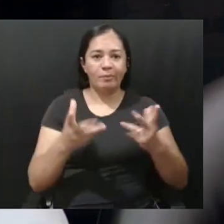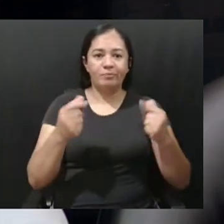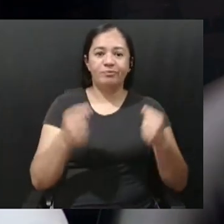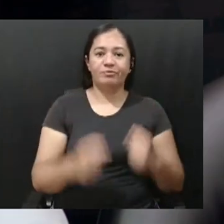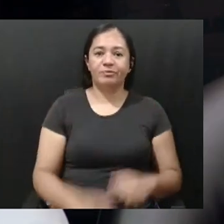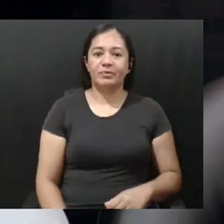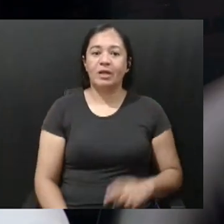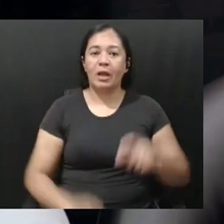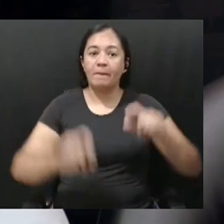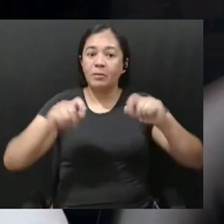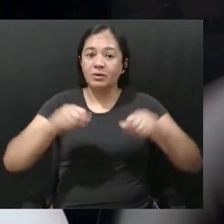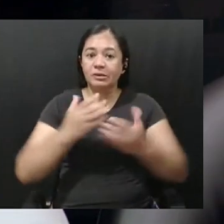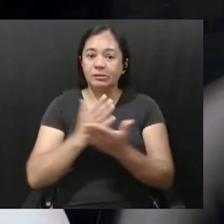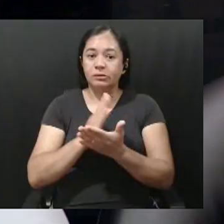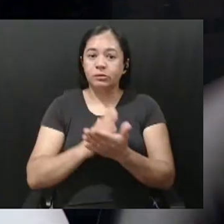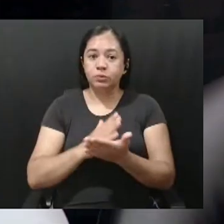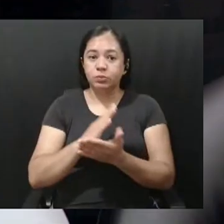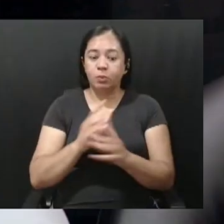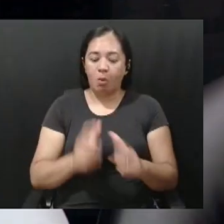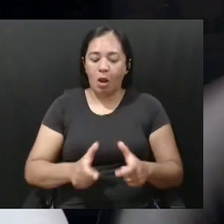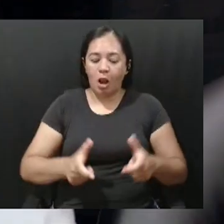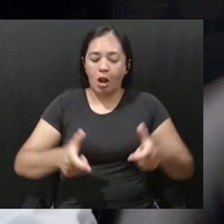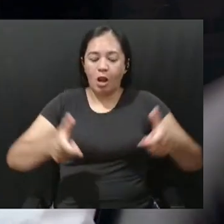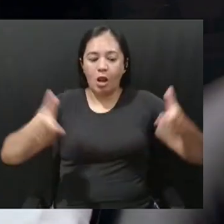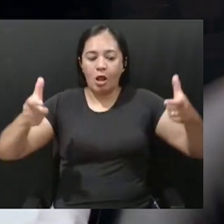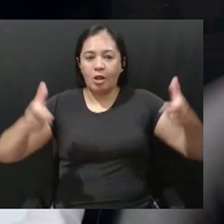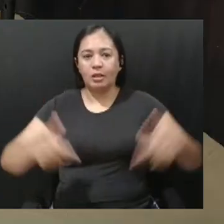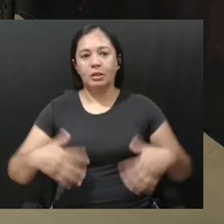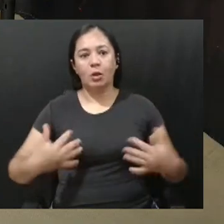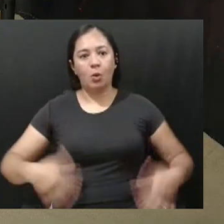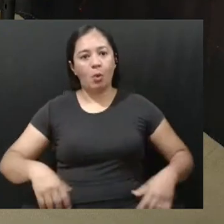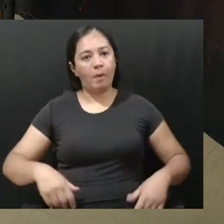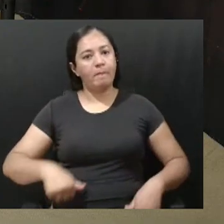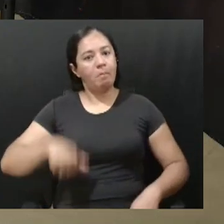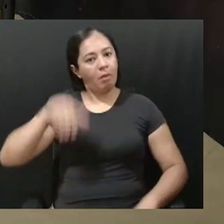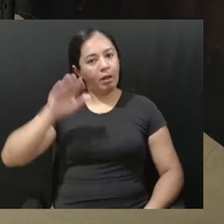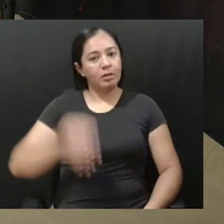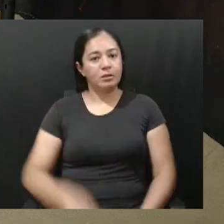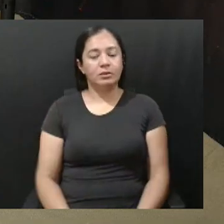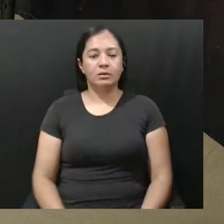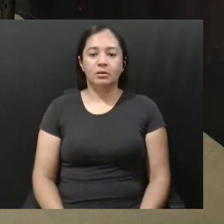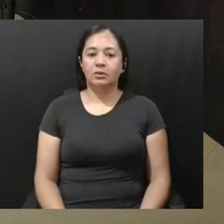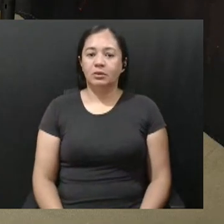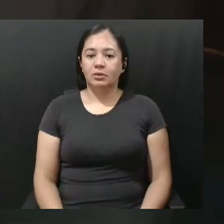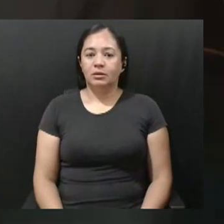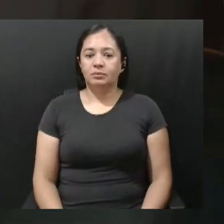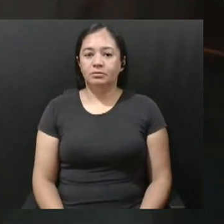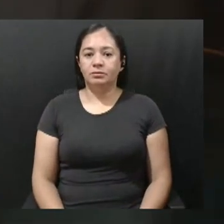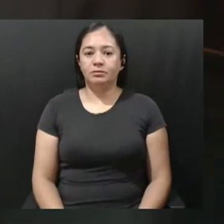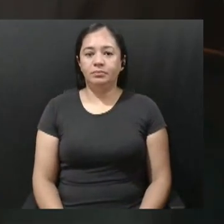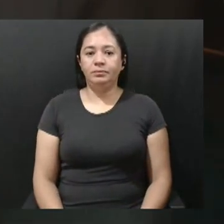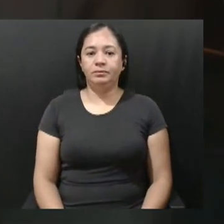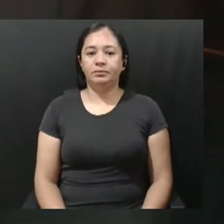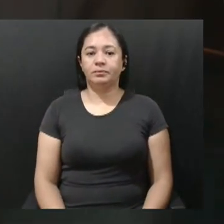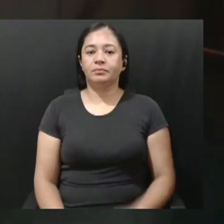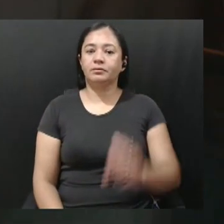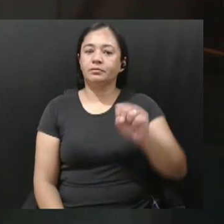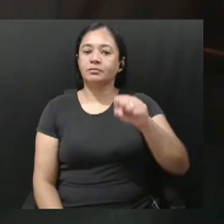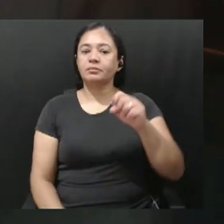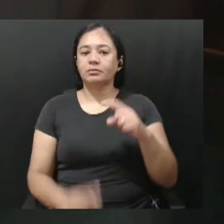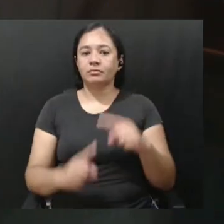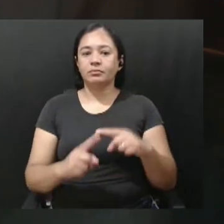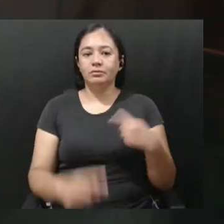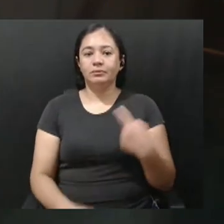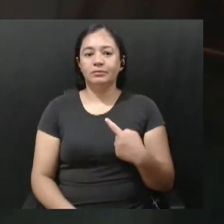ele aumentar 80, 100% a Uhum. mais, né? Exatamente, né? Até porque nós temos essas conversas,